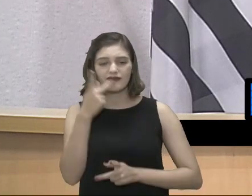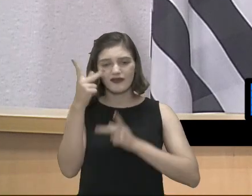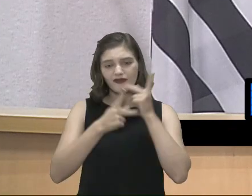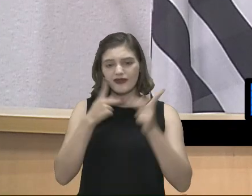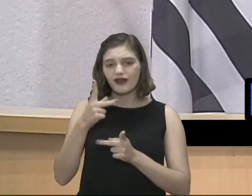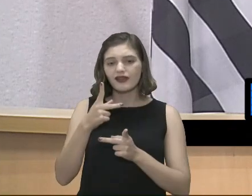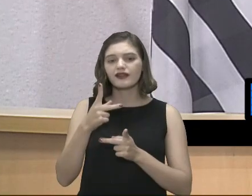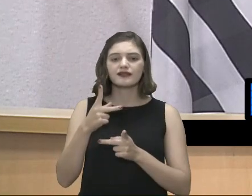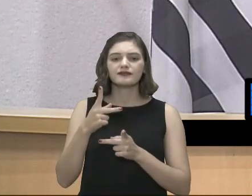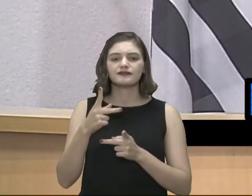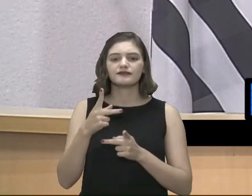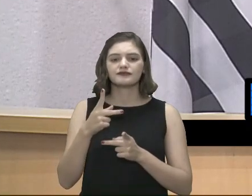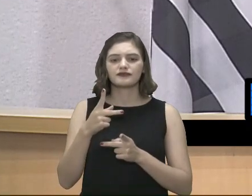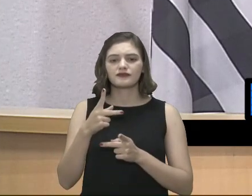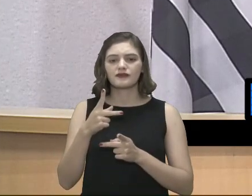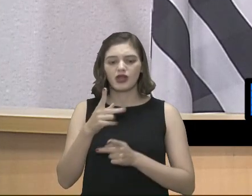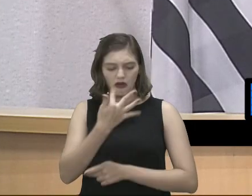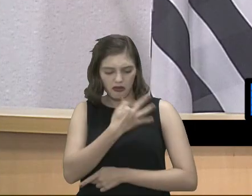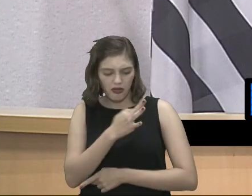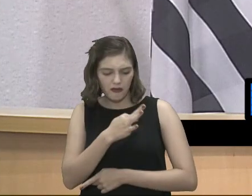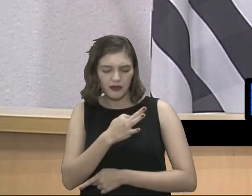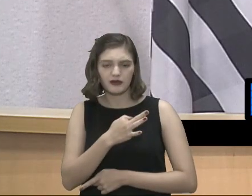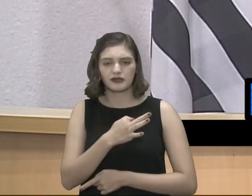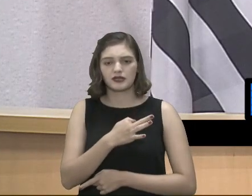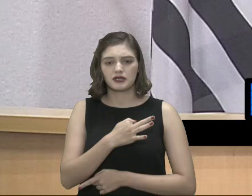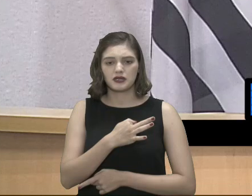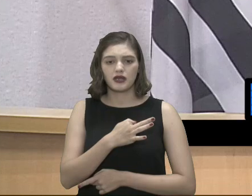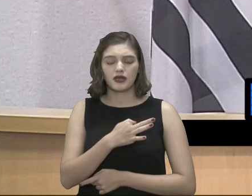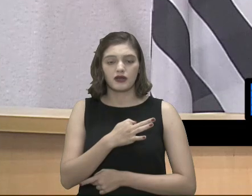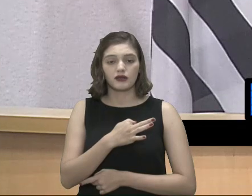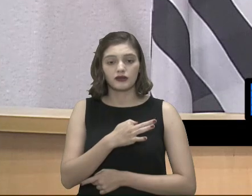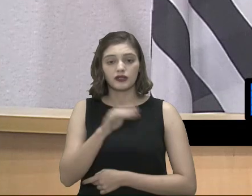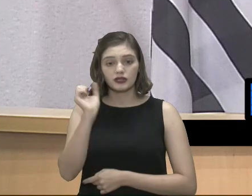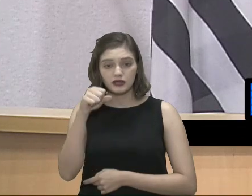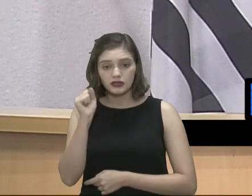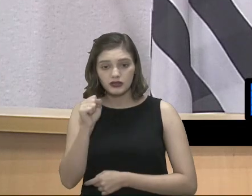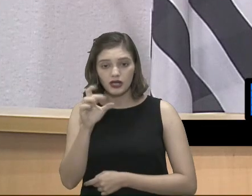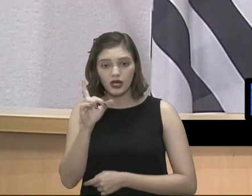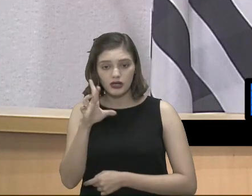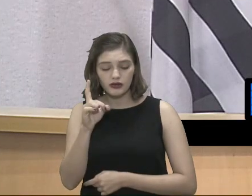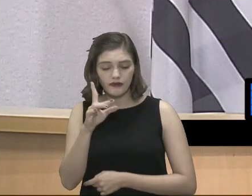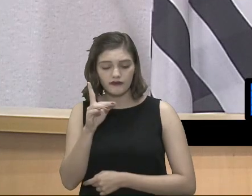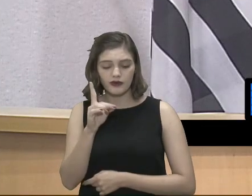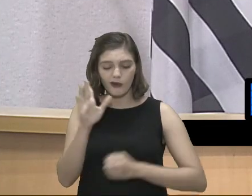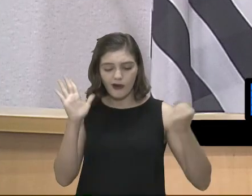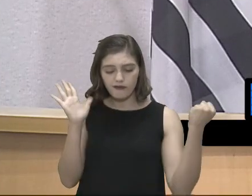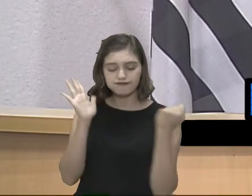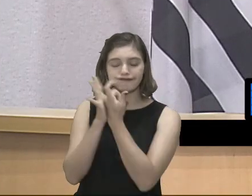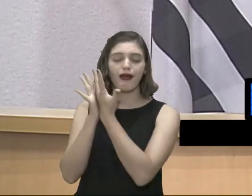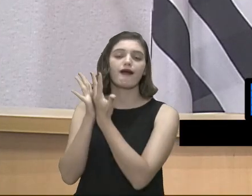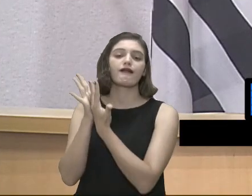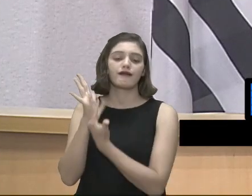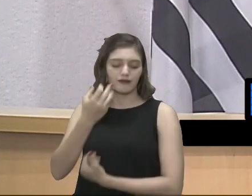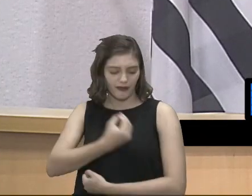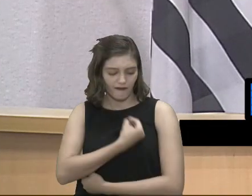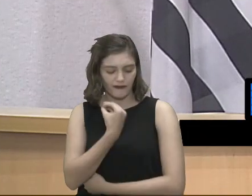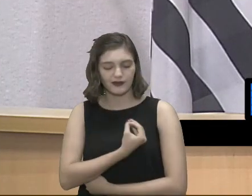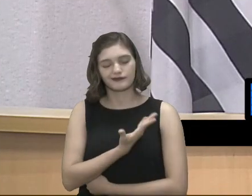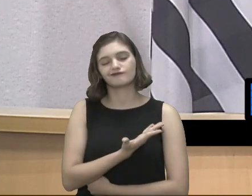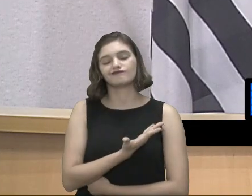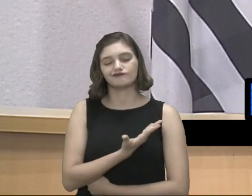tá mexendo na cicatriz. Lógico que tá mexendo com cicatriz, mas cicatriz, você vai ficar só a marca ali, cicatriz não passa.